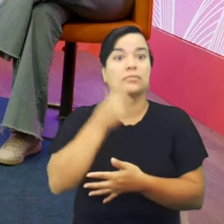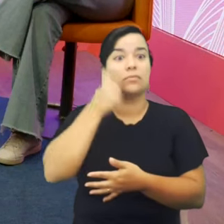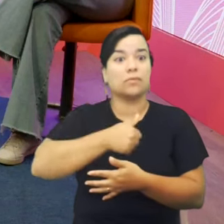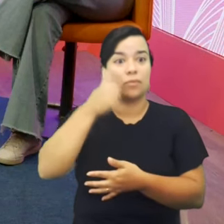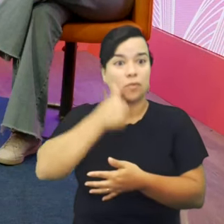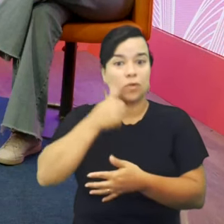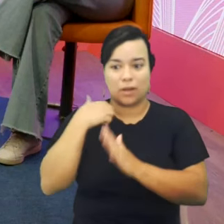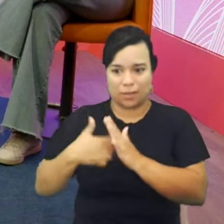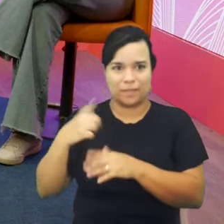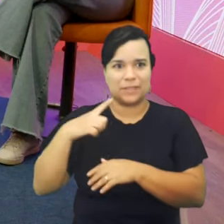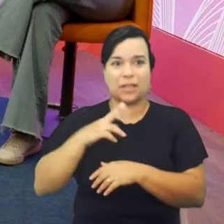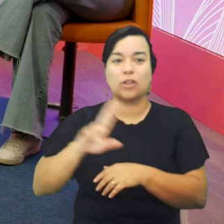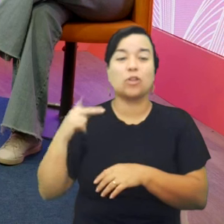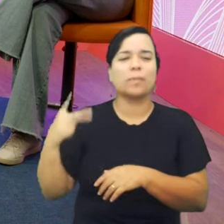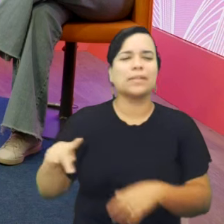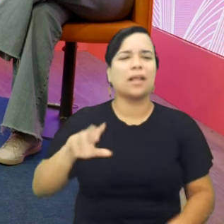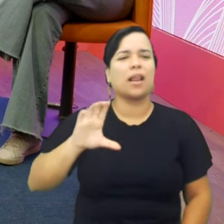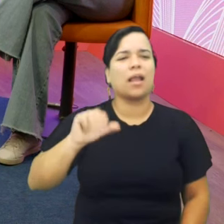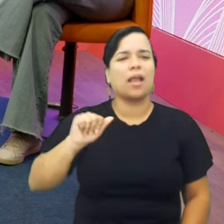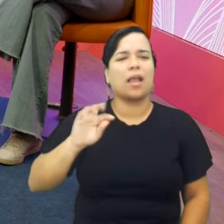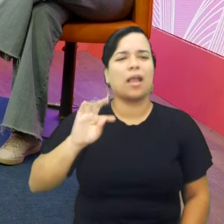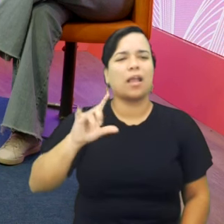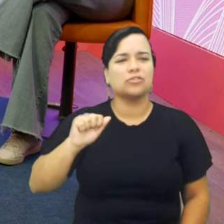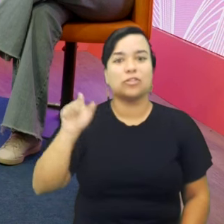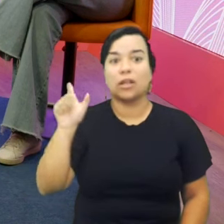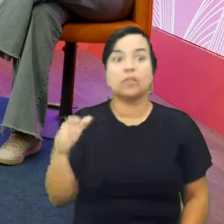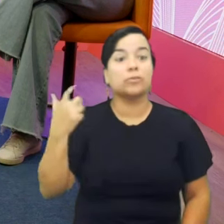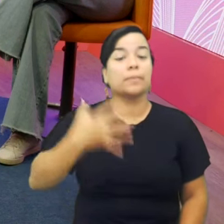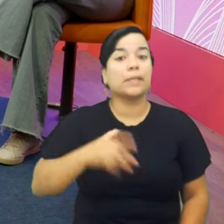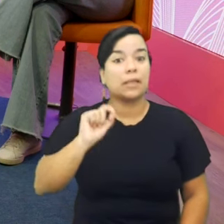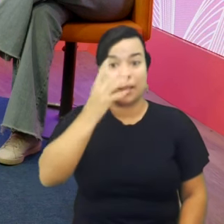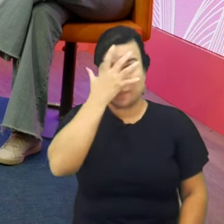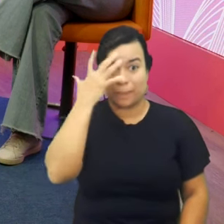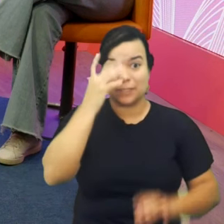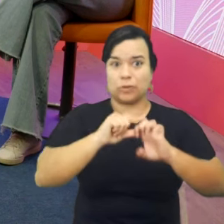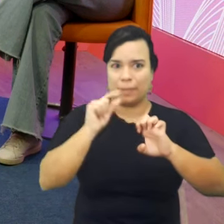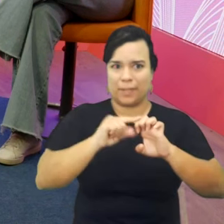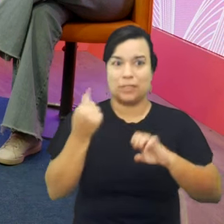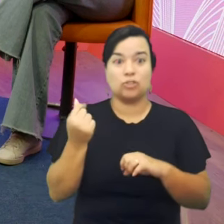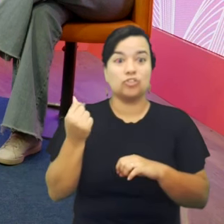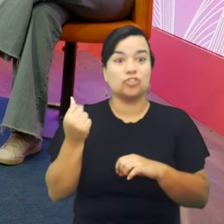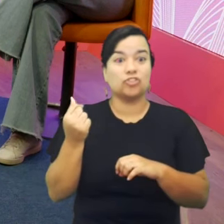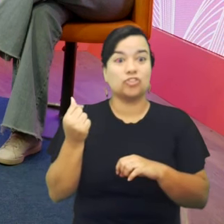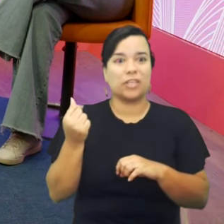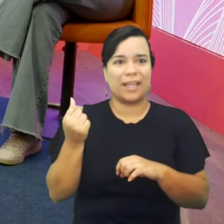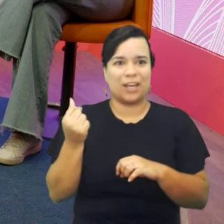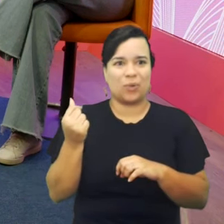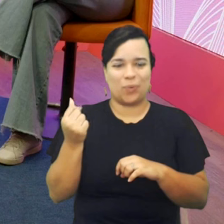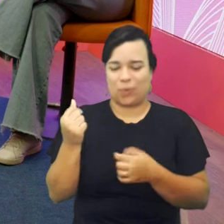até um beijo aí para a Kátia, que ela fala a questão que o empreendedor, ele não ganha dinheiro, ele gera